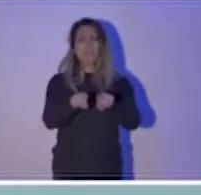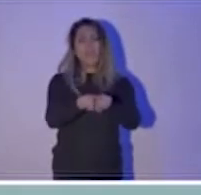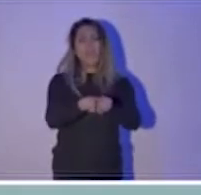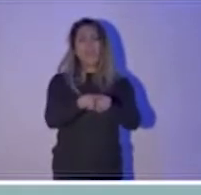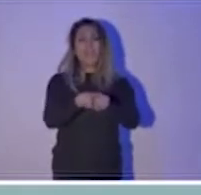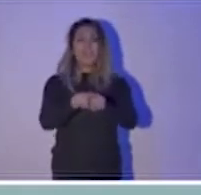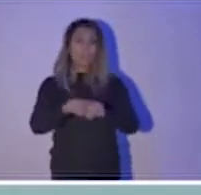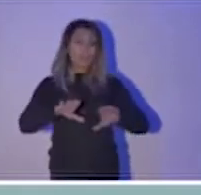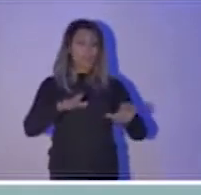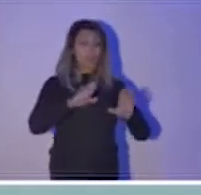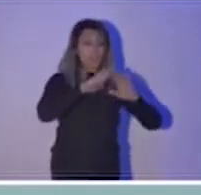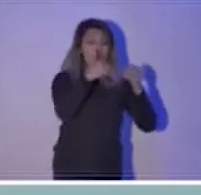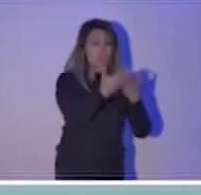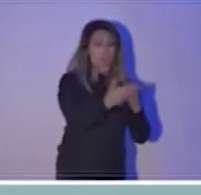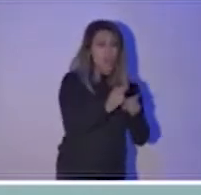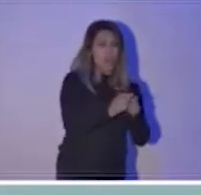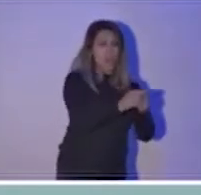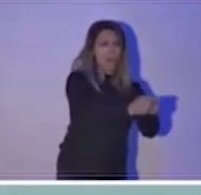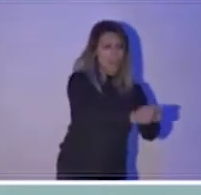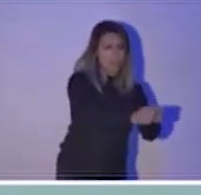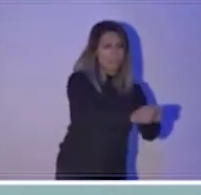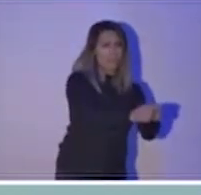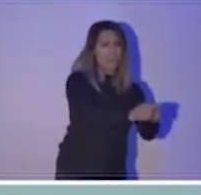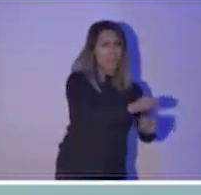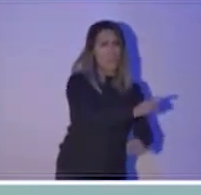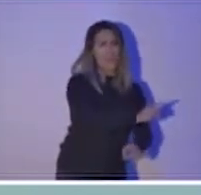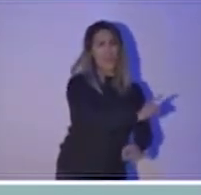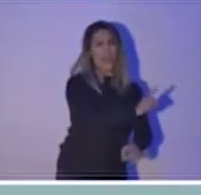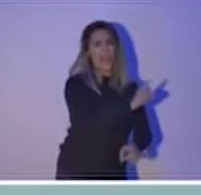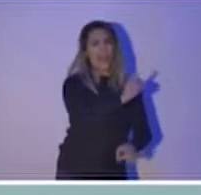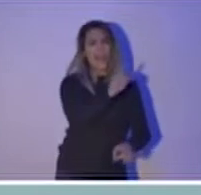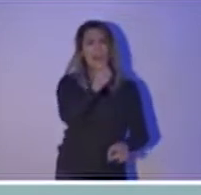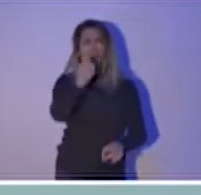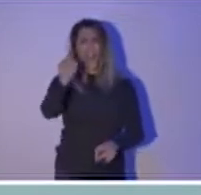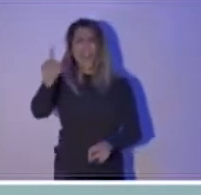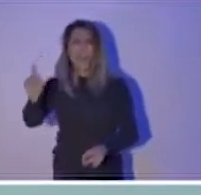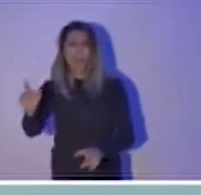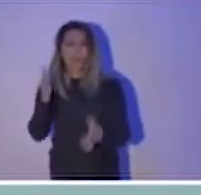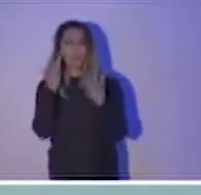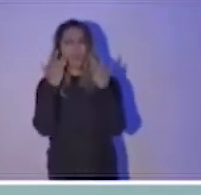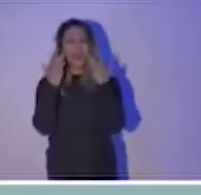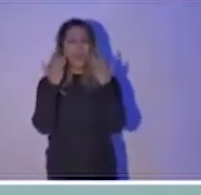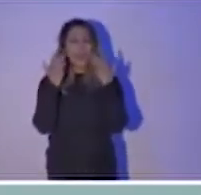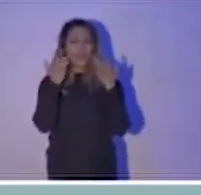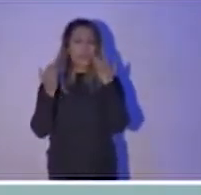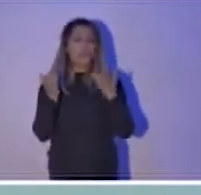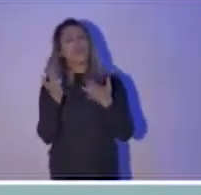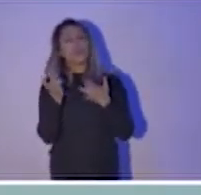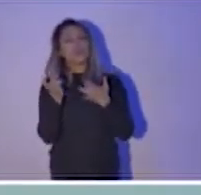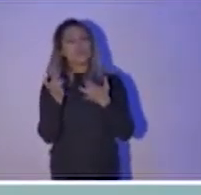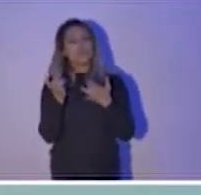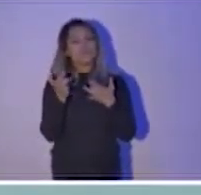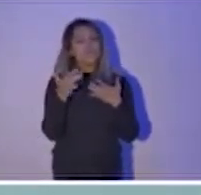Amaro, né, e entender que foi feito, vejam vocês, eu estava estudando um pouco a história do teatro, foi um teatro feito